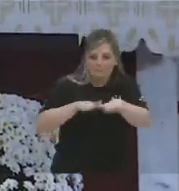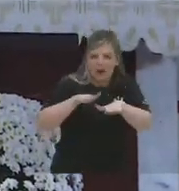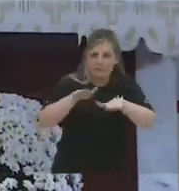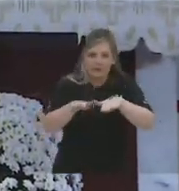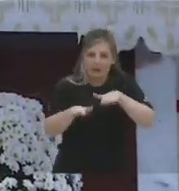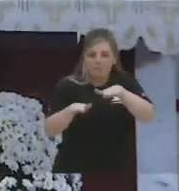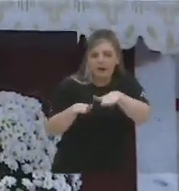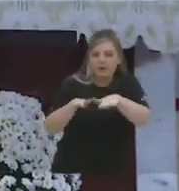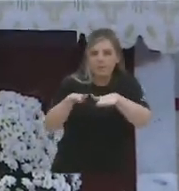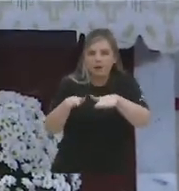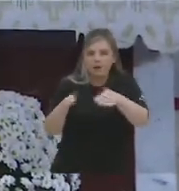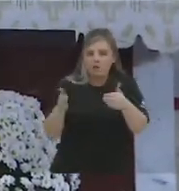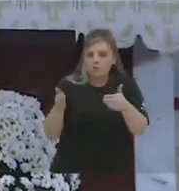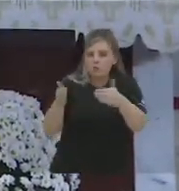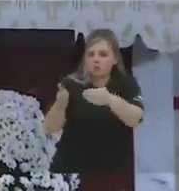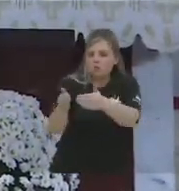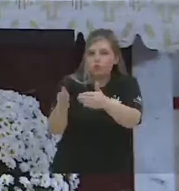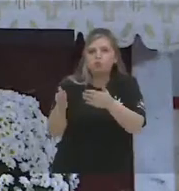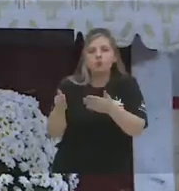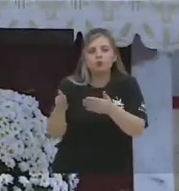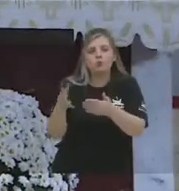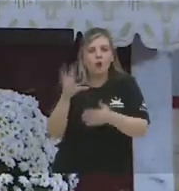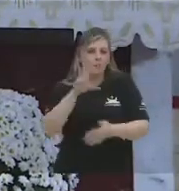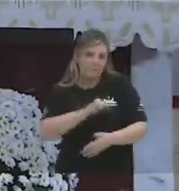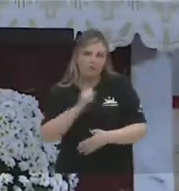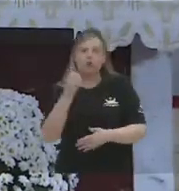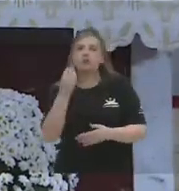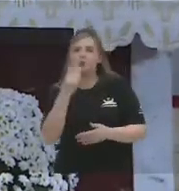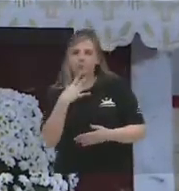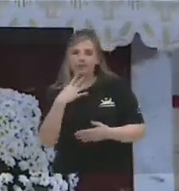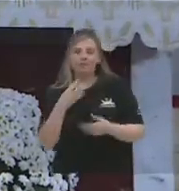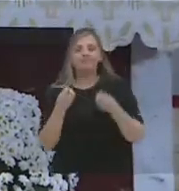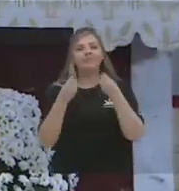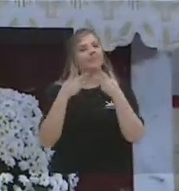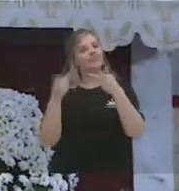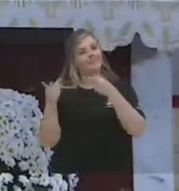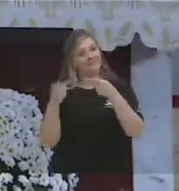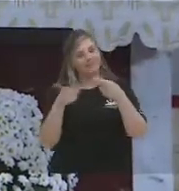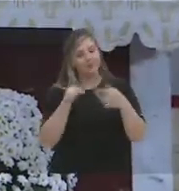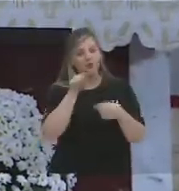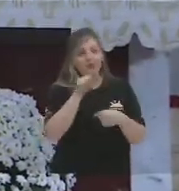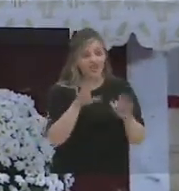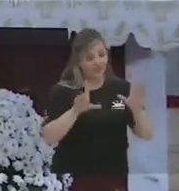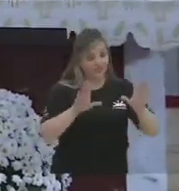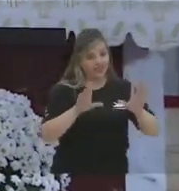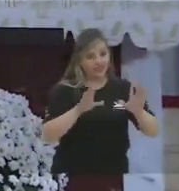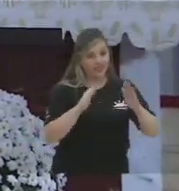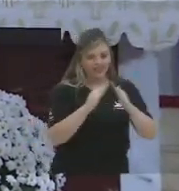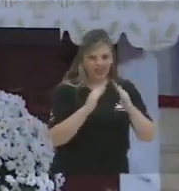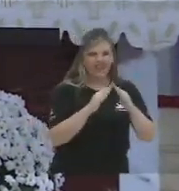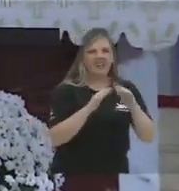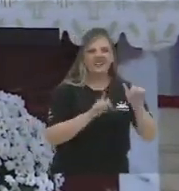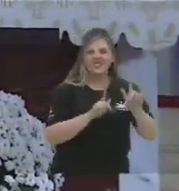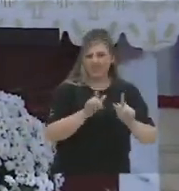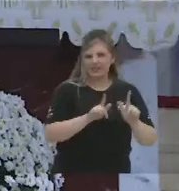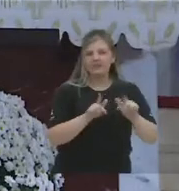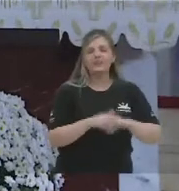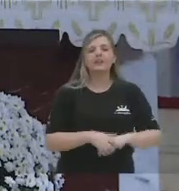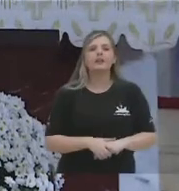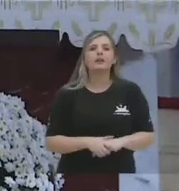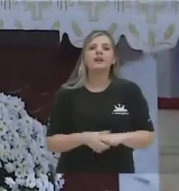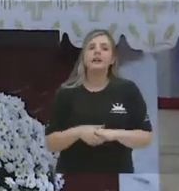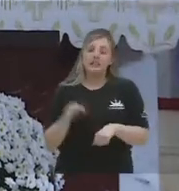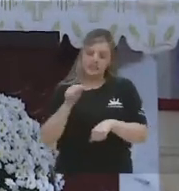casa, bem-vindo, bem-vinda, que esse momento e essa noite